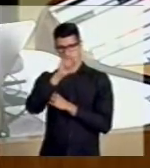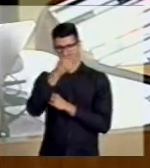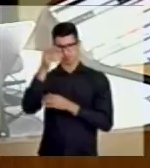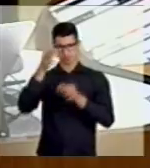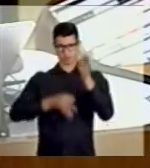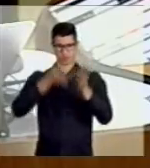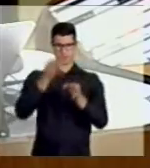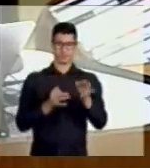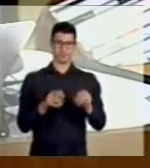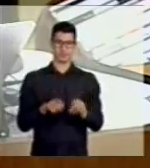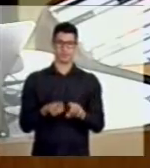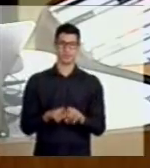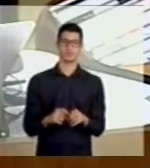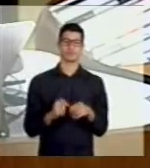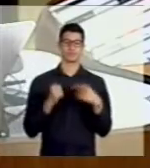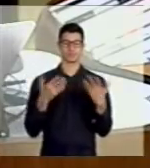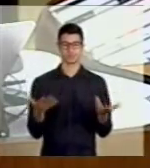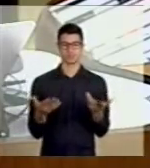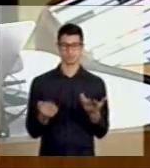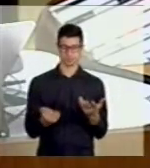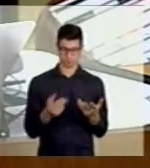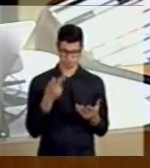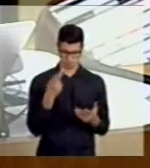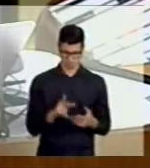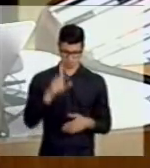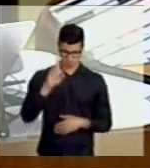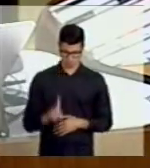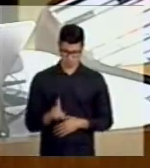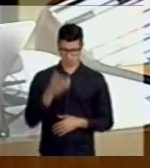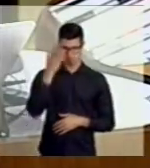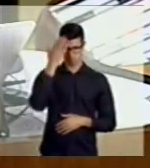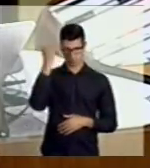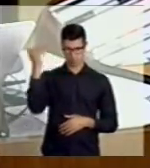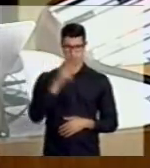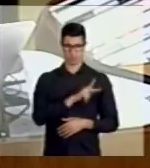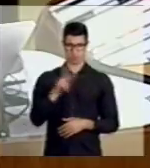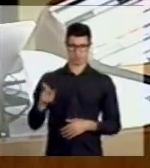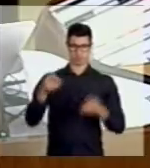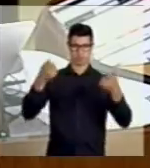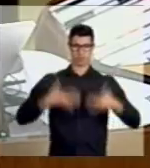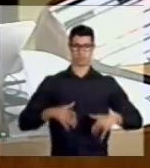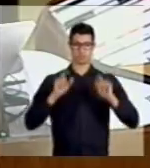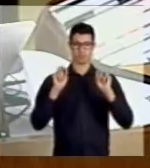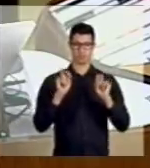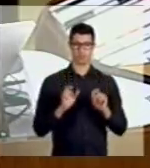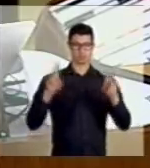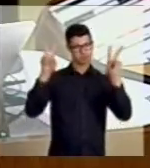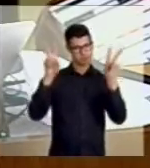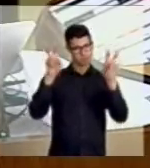da homologação judicial, e Sua Excelência, esse notável professor, diz o seguinte, entre